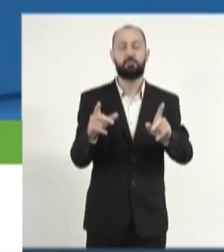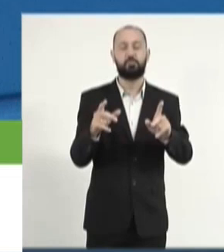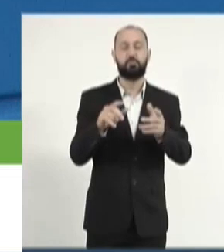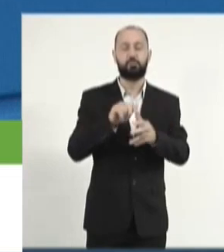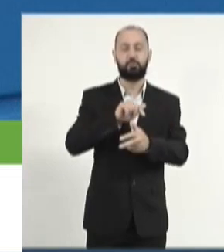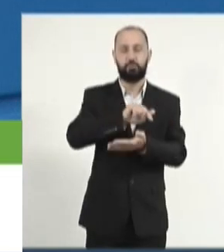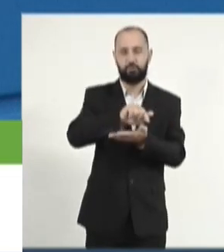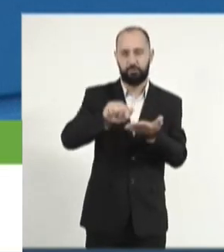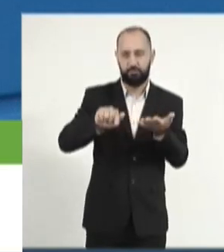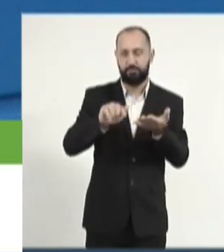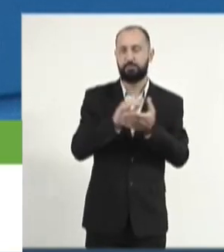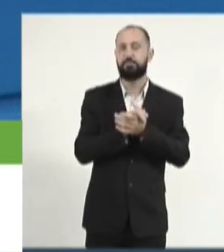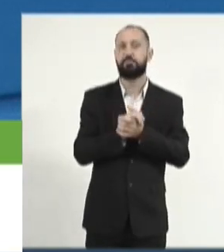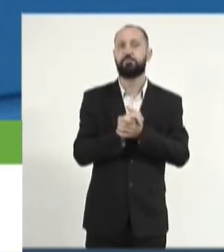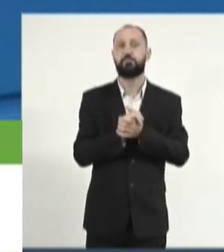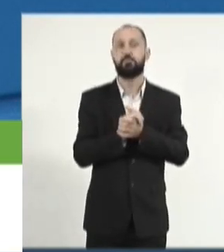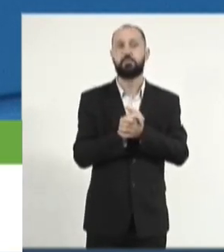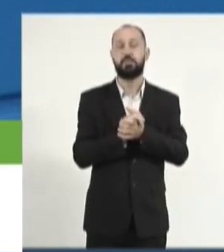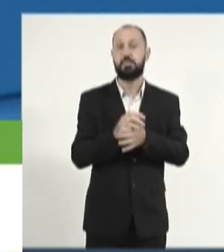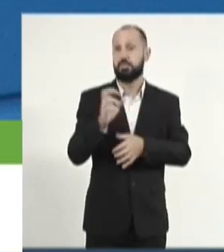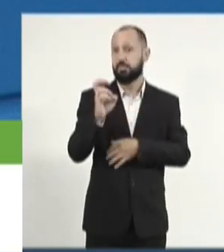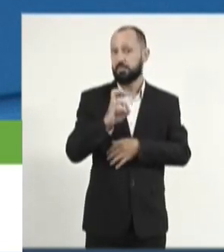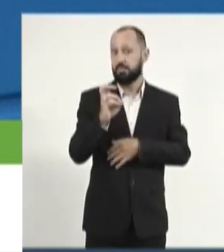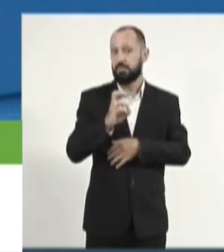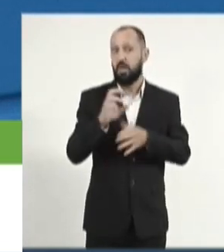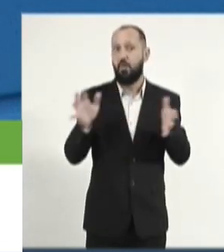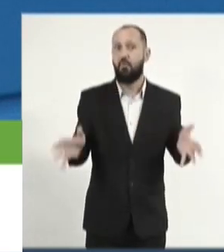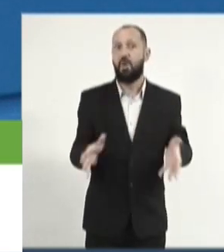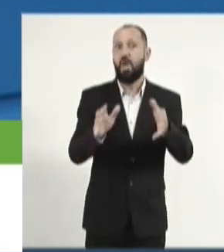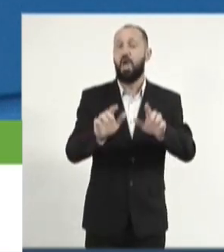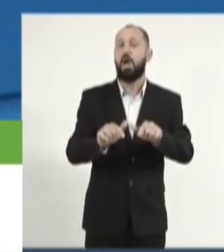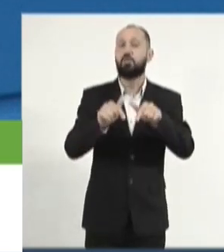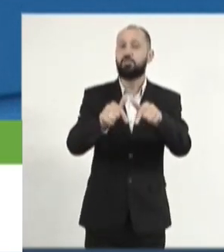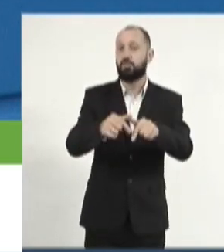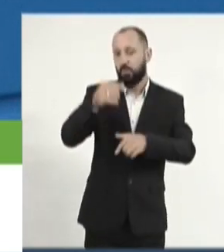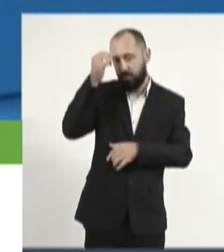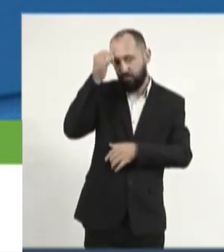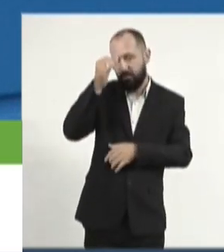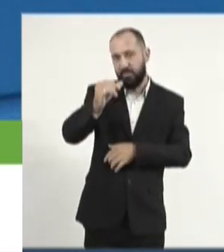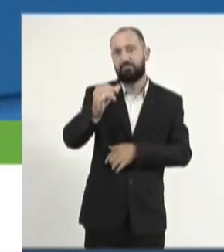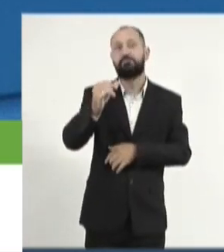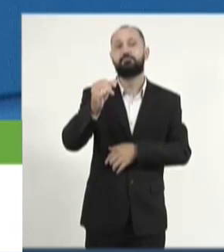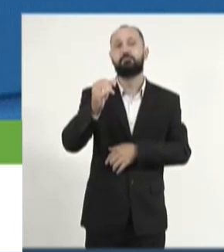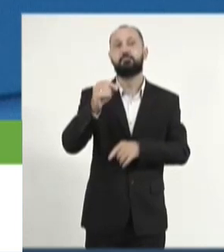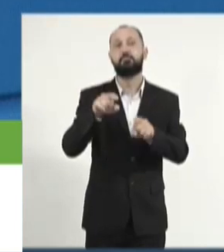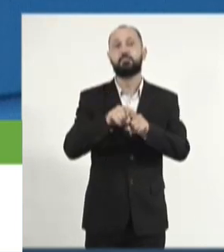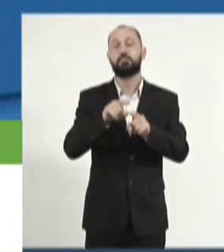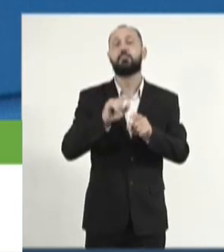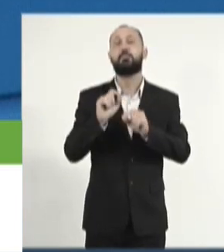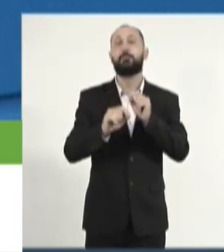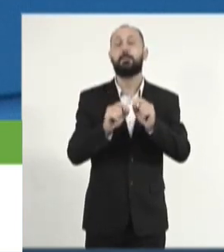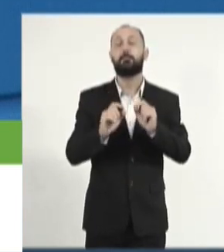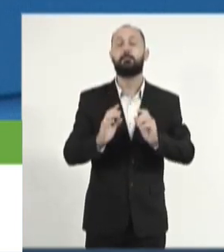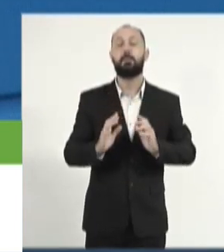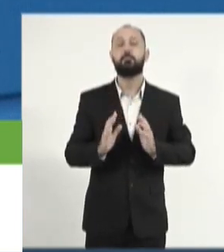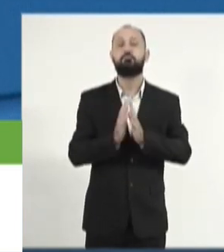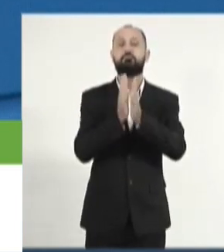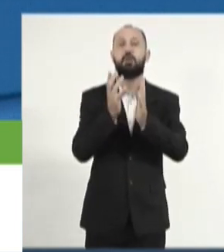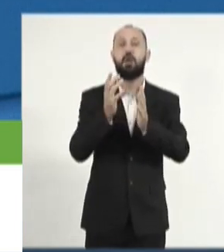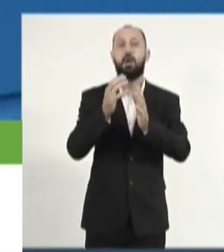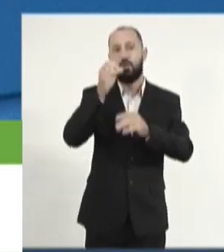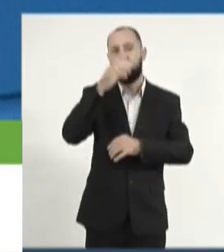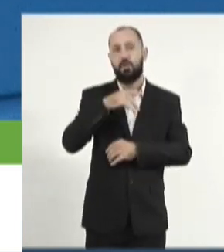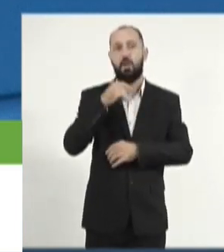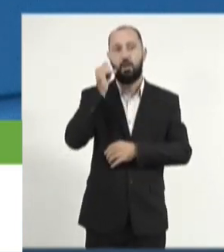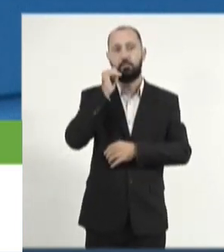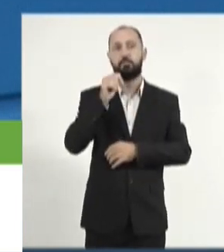gênero. Inciso 5º, fomentar ações preventivas e de combate à